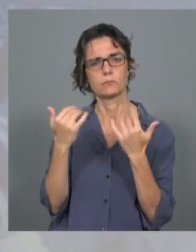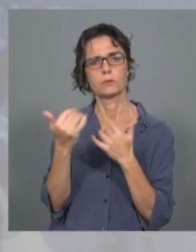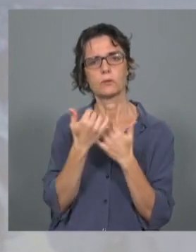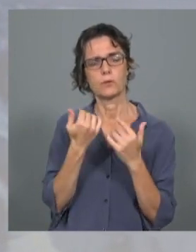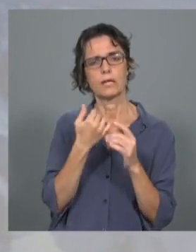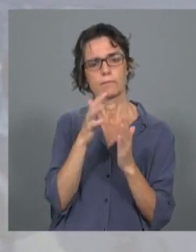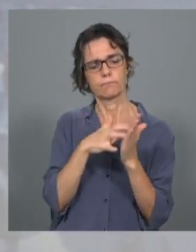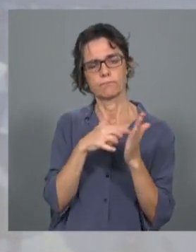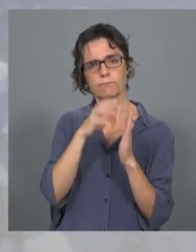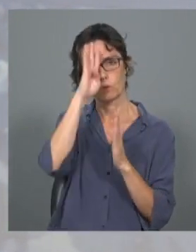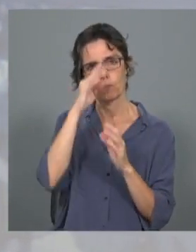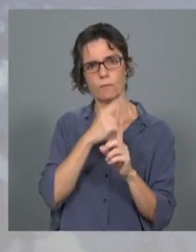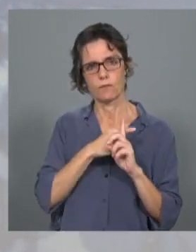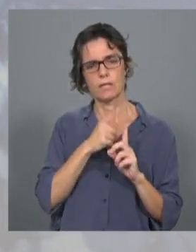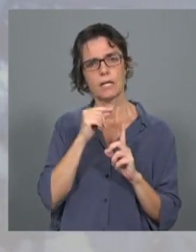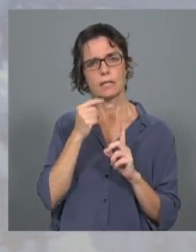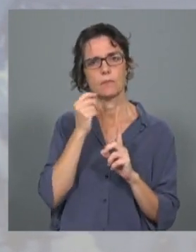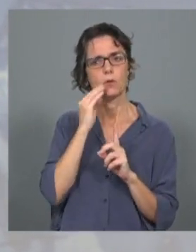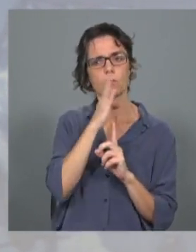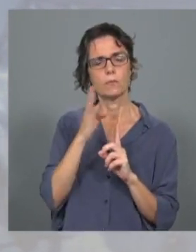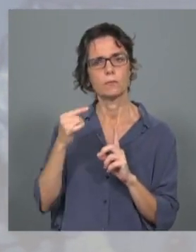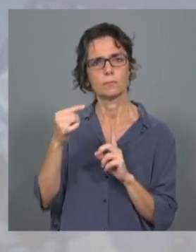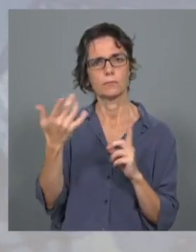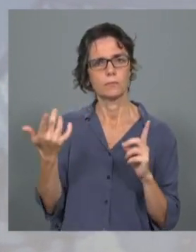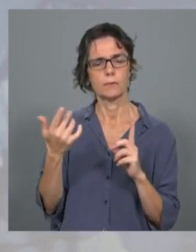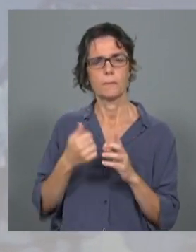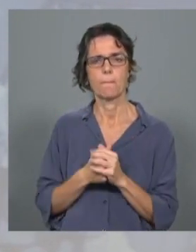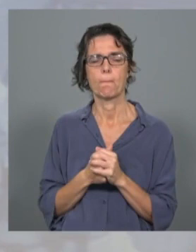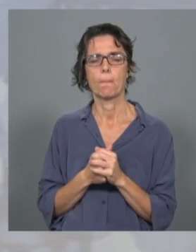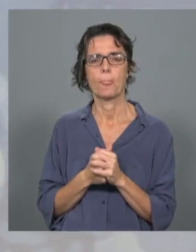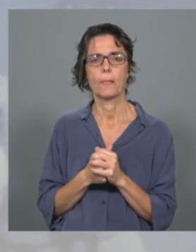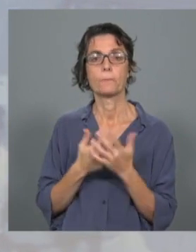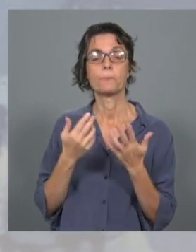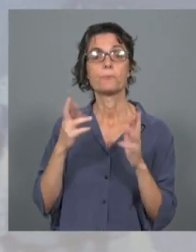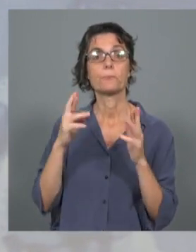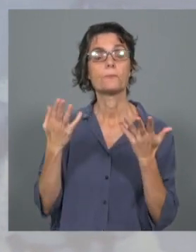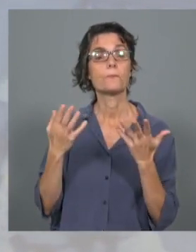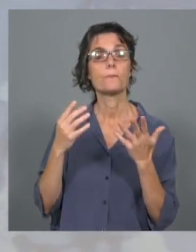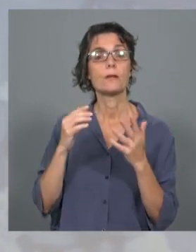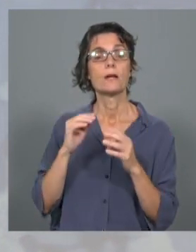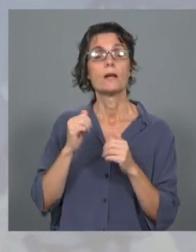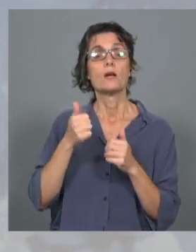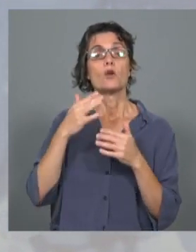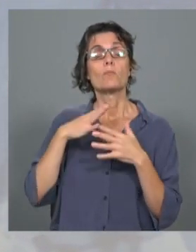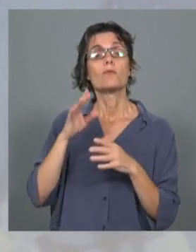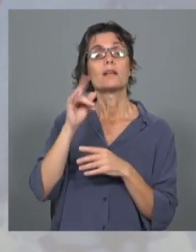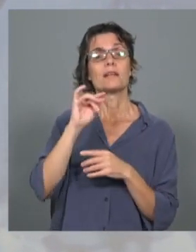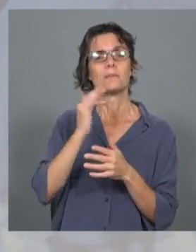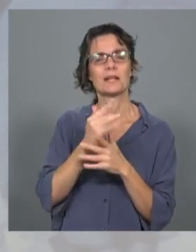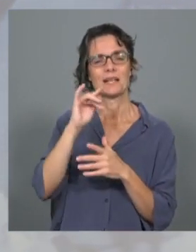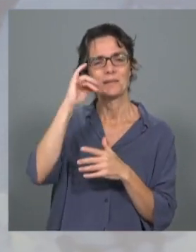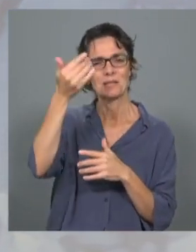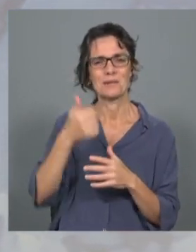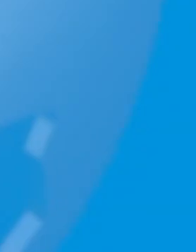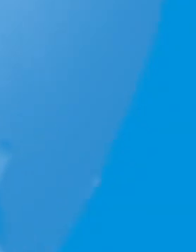a urgência de a concretizar nas sociedades atuais. Desejo-lhe a continuação de um bom feriado e até amanhã, se Deus quiser.